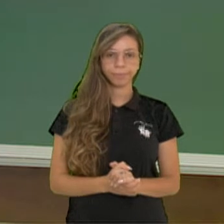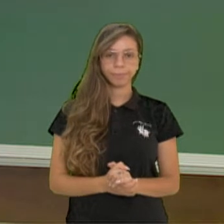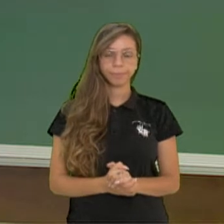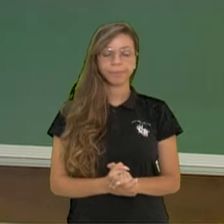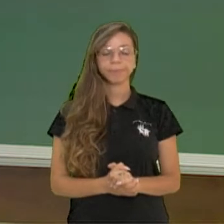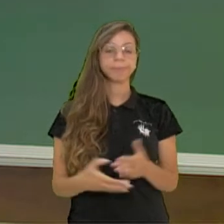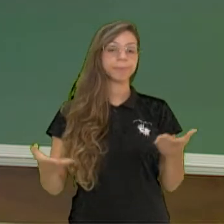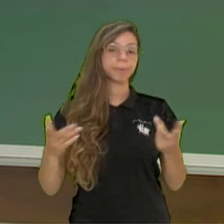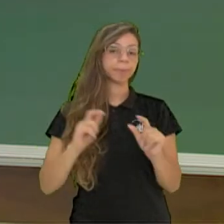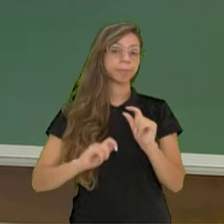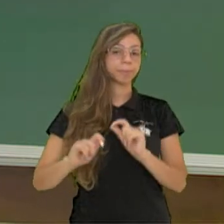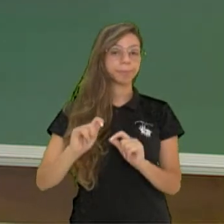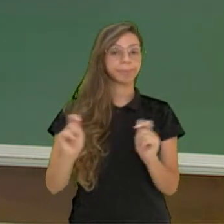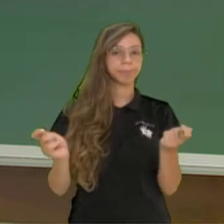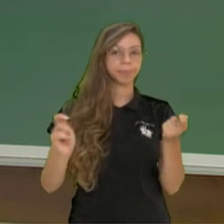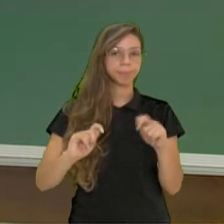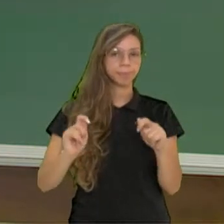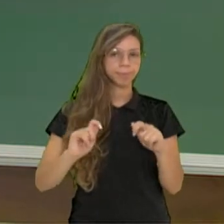Agora eu preciso